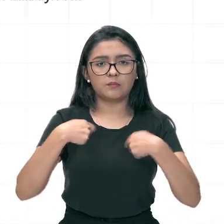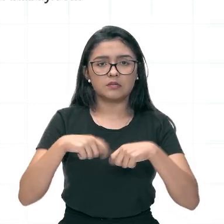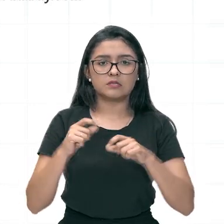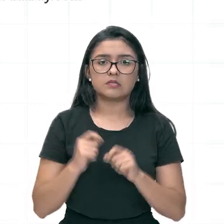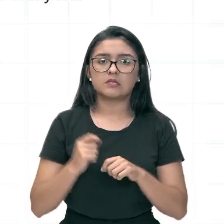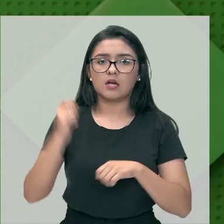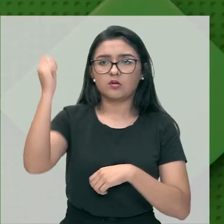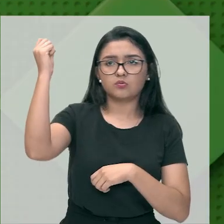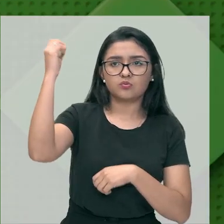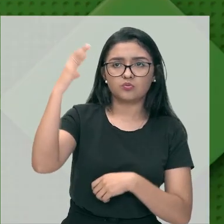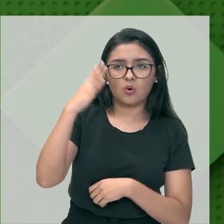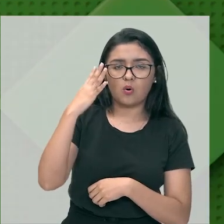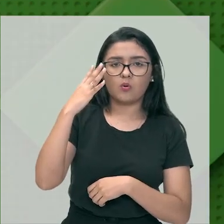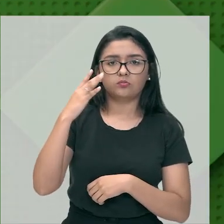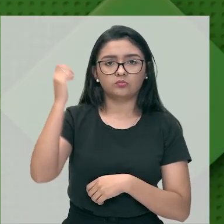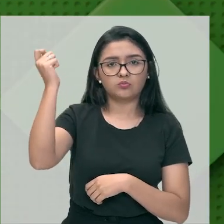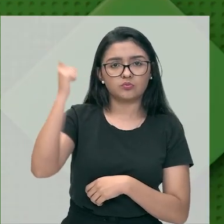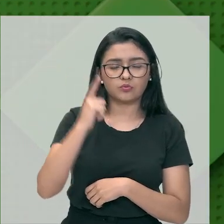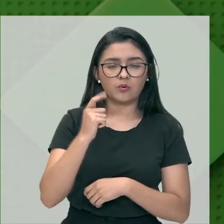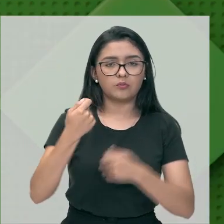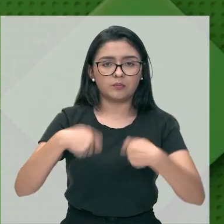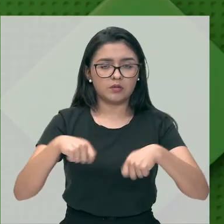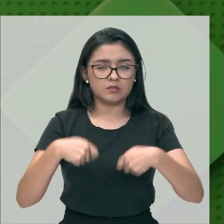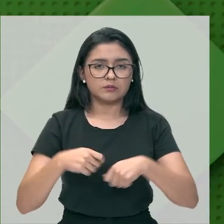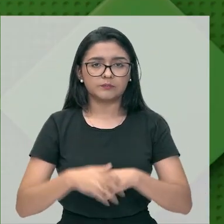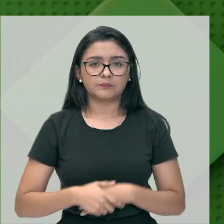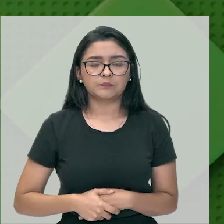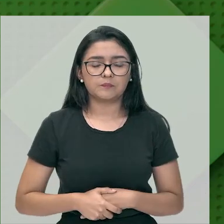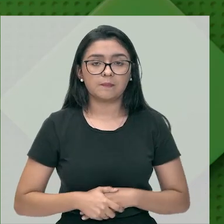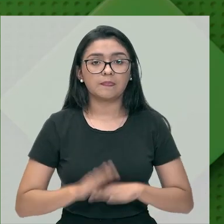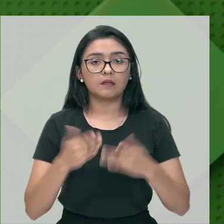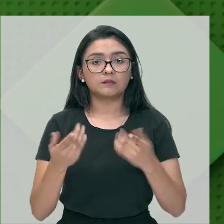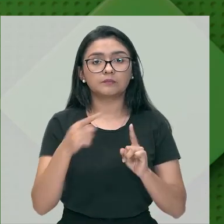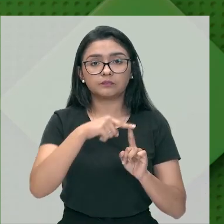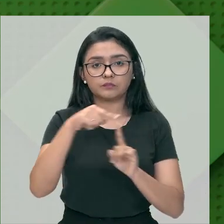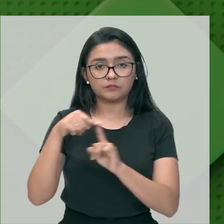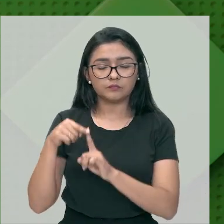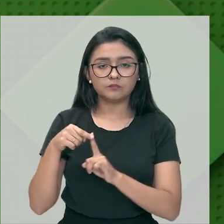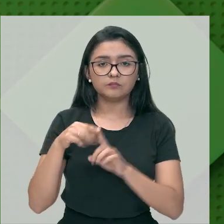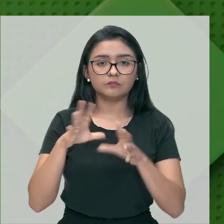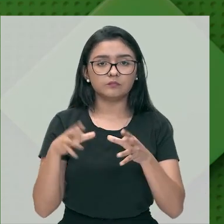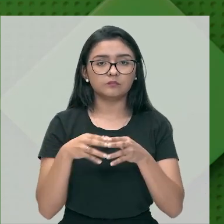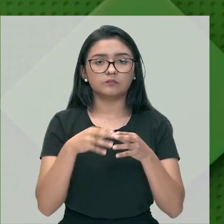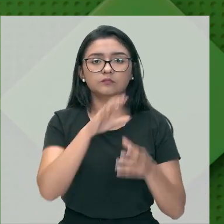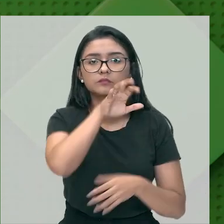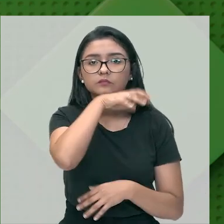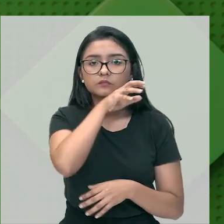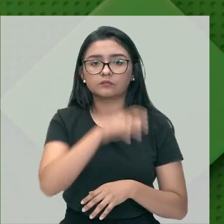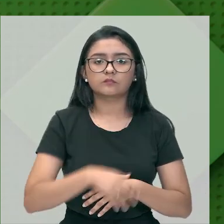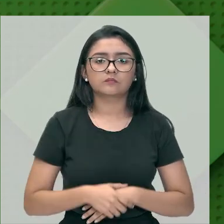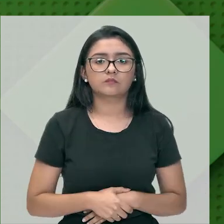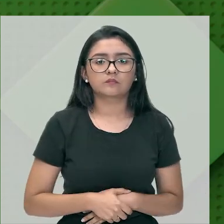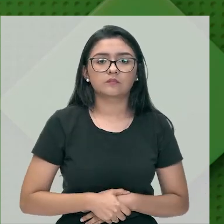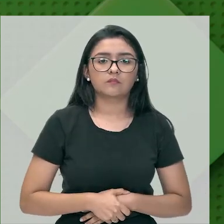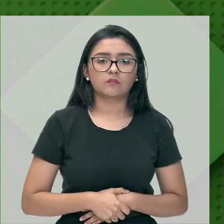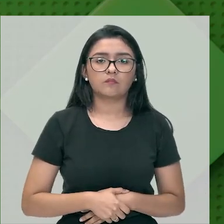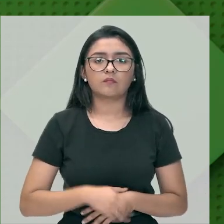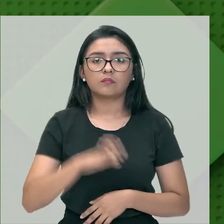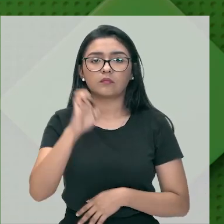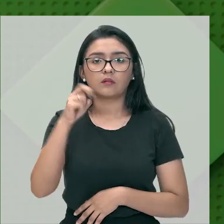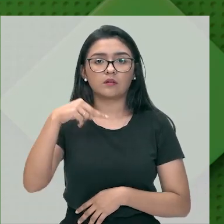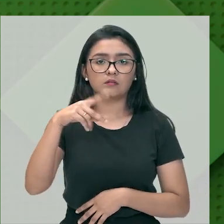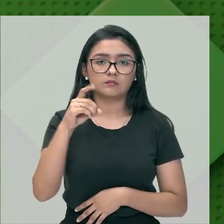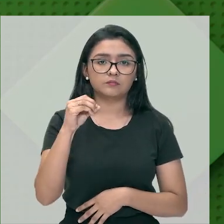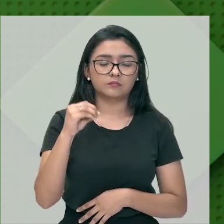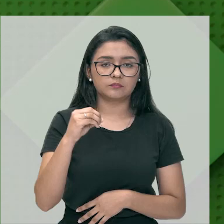precisar mais ficar expostos ali ao sol, como no caso dos répteis, né? Então são animais endotérmicos. Esse endo quer dizer dentro, né? Então